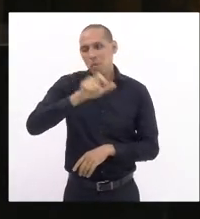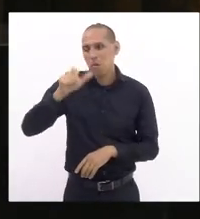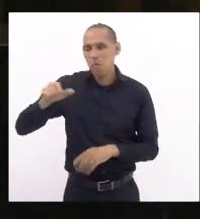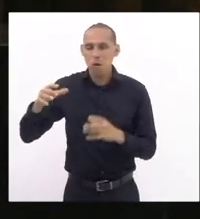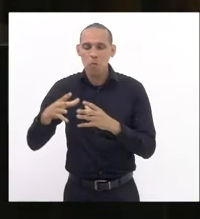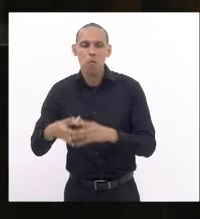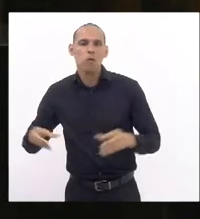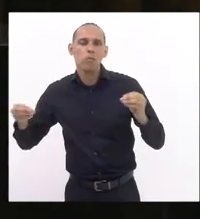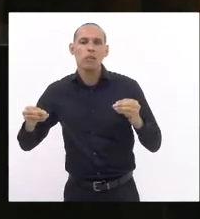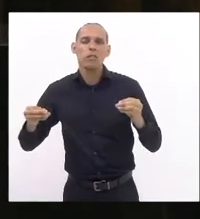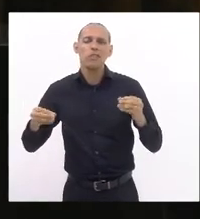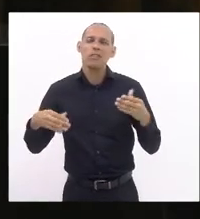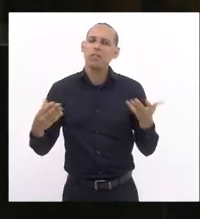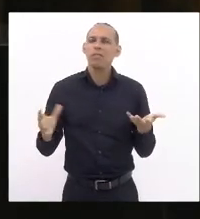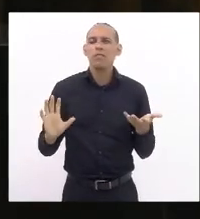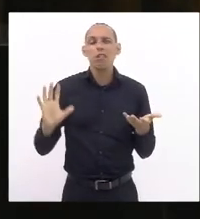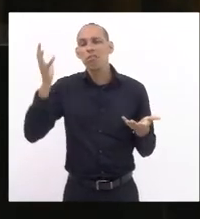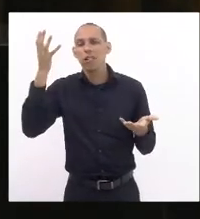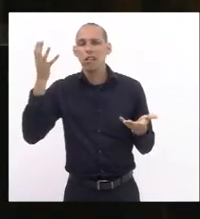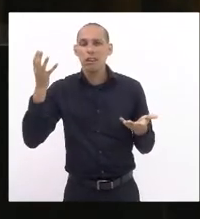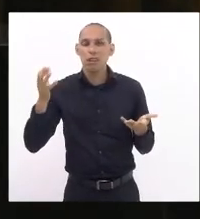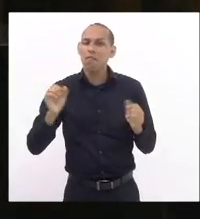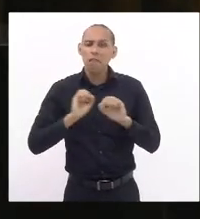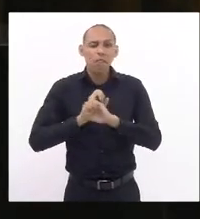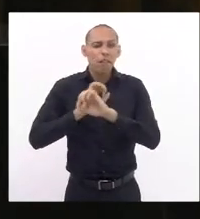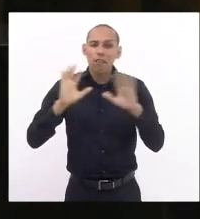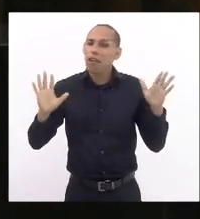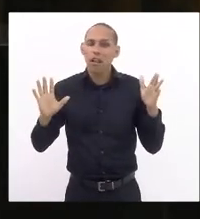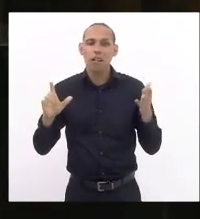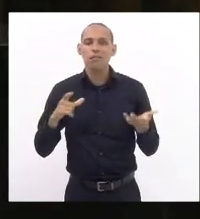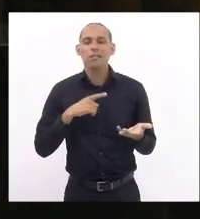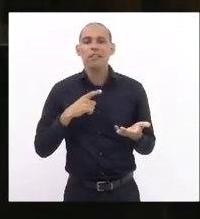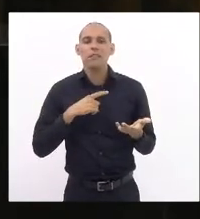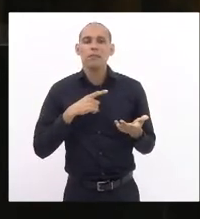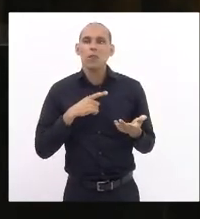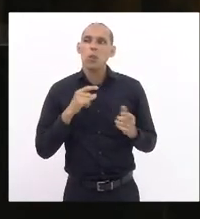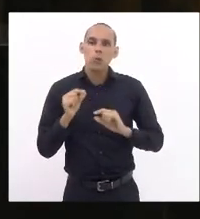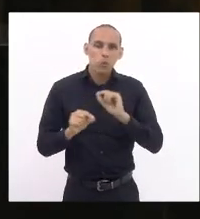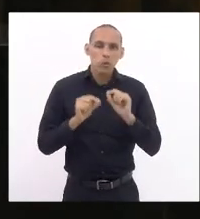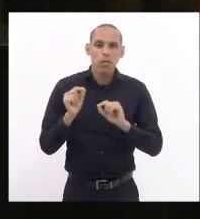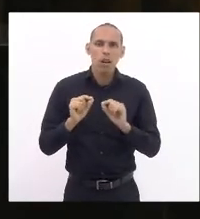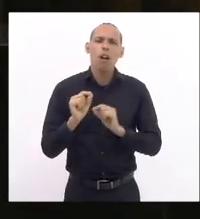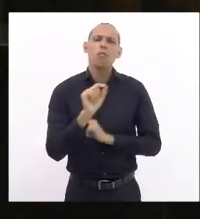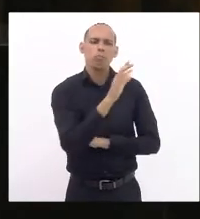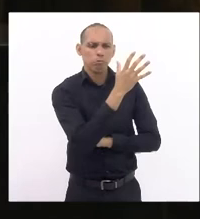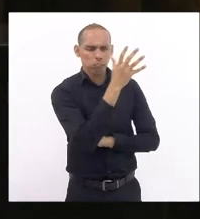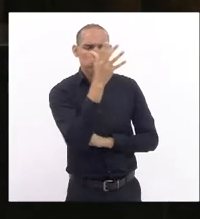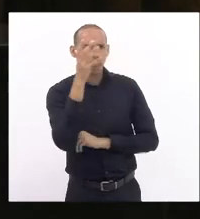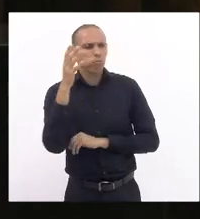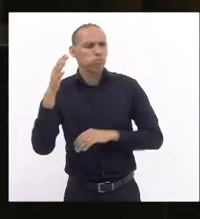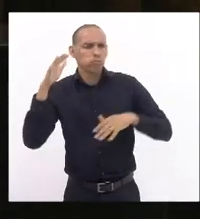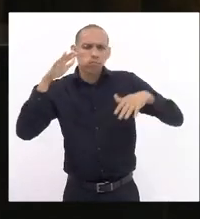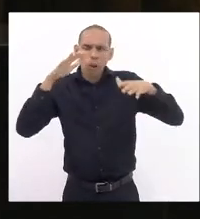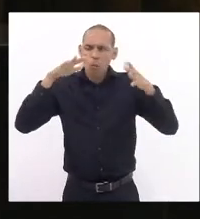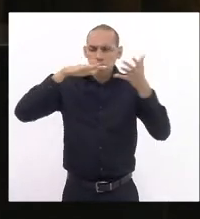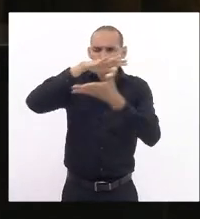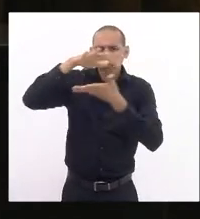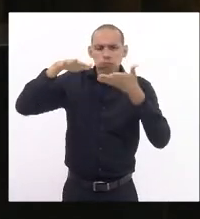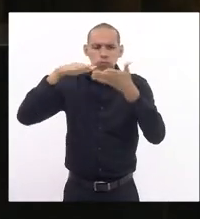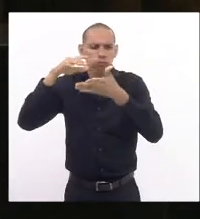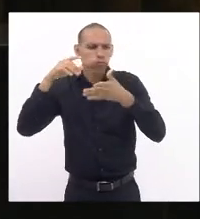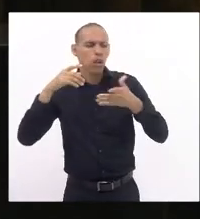seja, uma tragédia que, por óbvio, tem todo um elemento da natureza, mas é óbvio que não